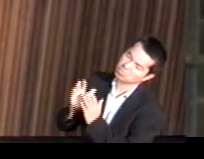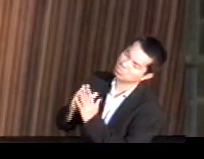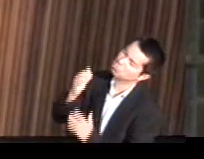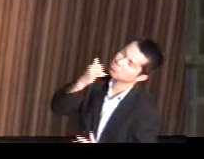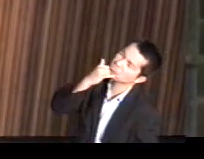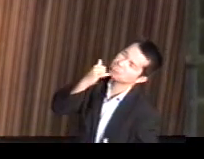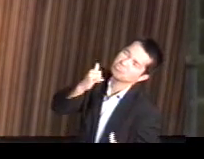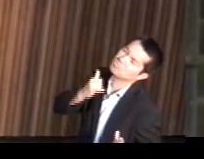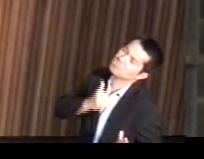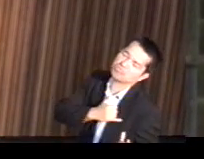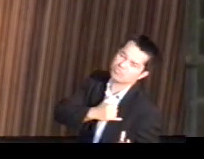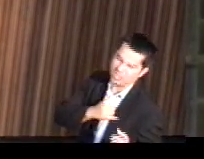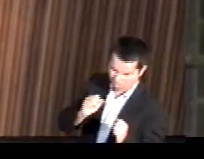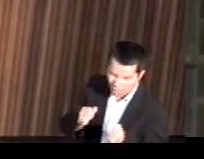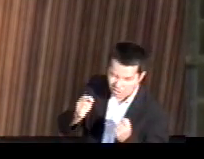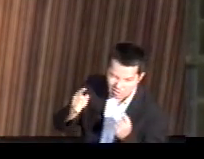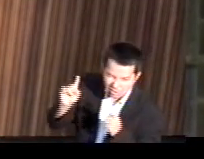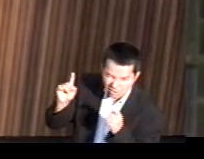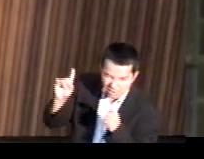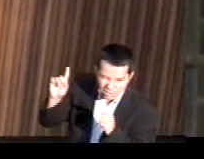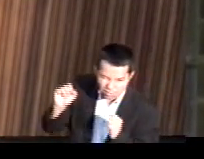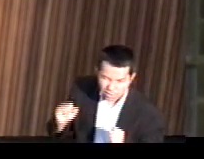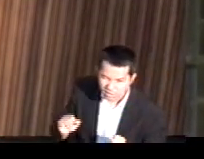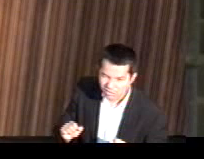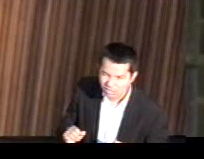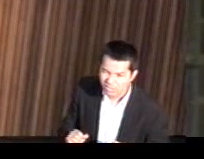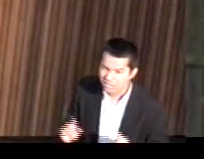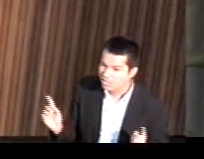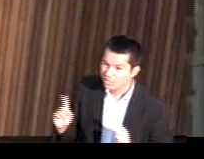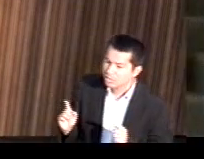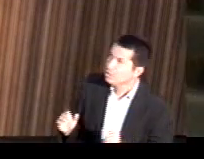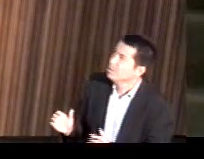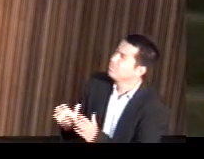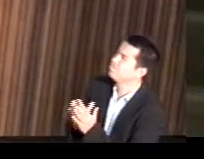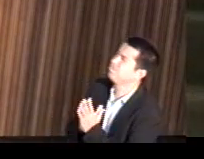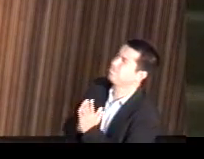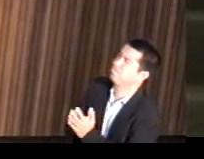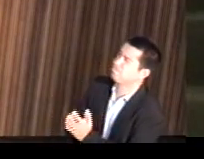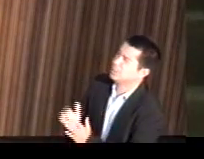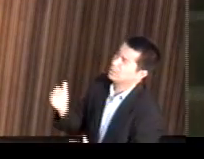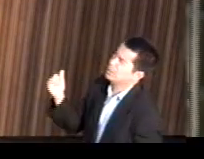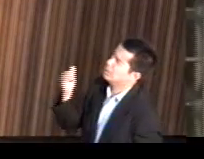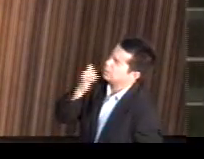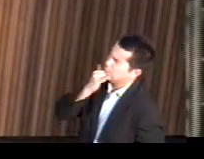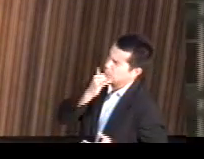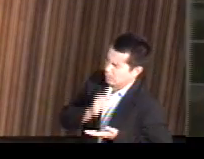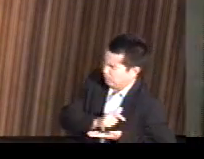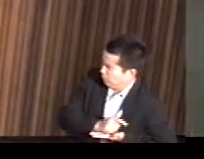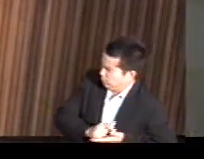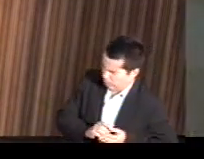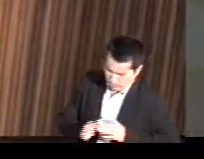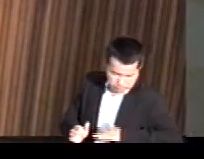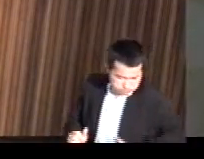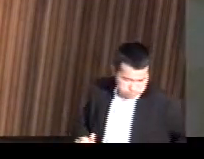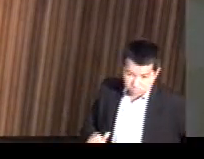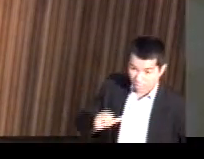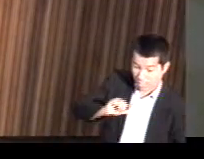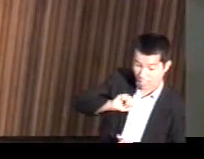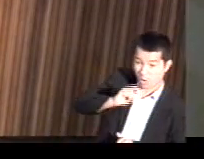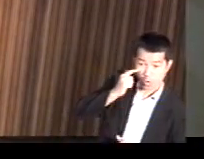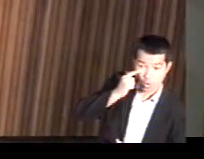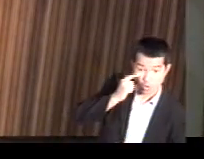para reconstruir a vida sobre novas bases, e não para manter a vida do mesmo jeito,